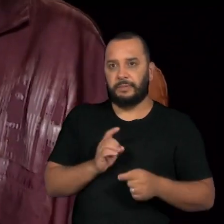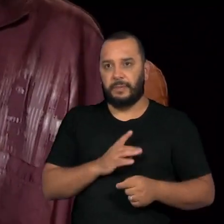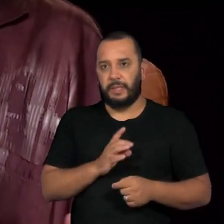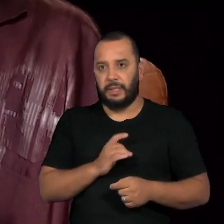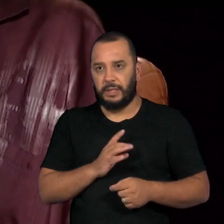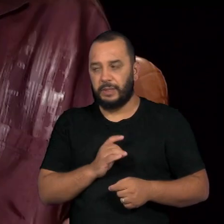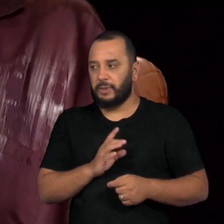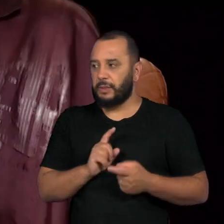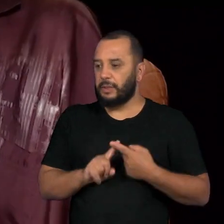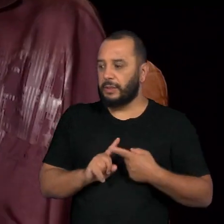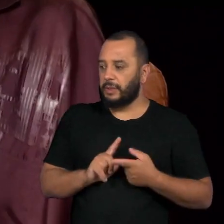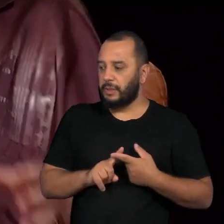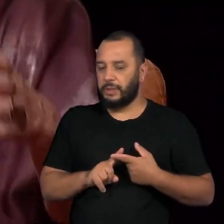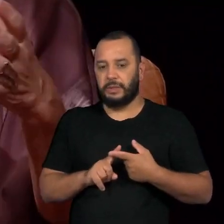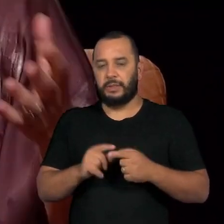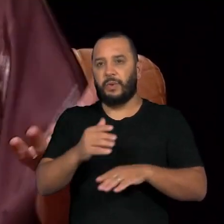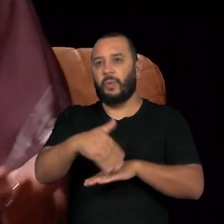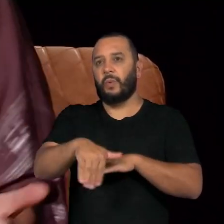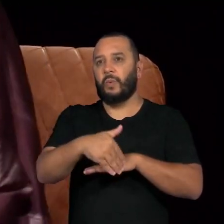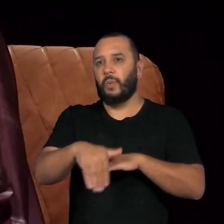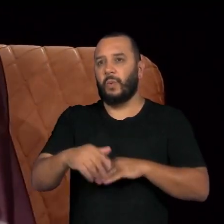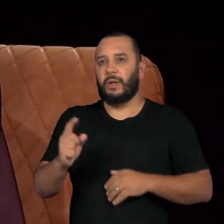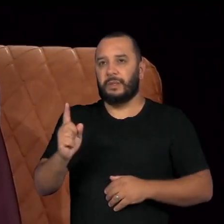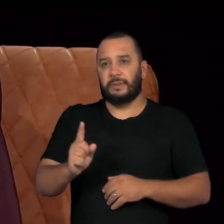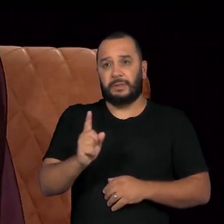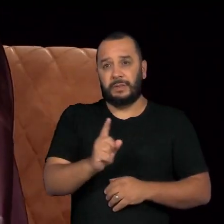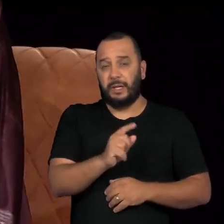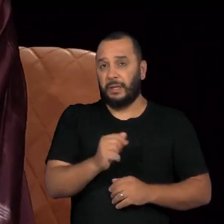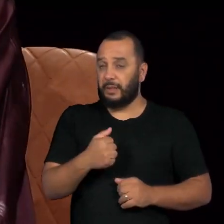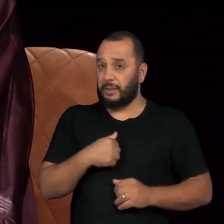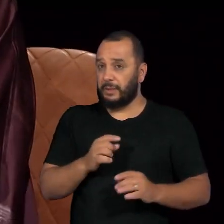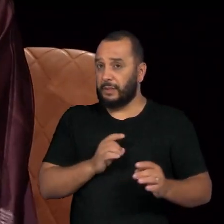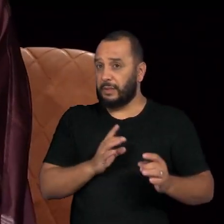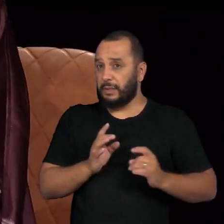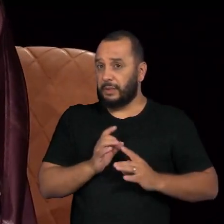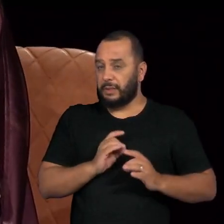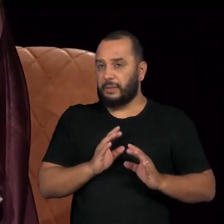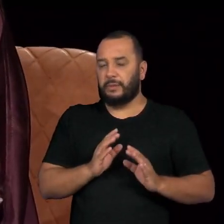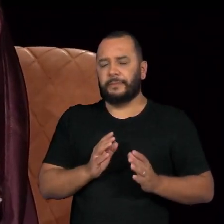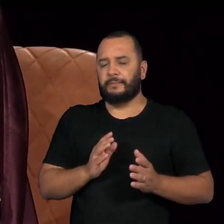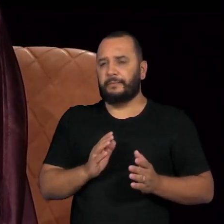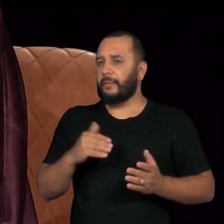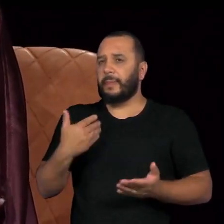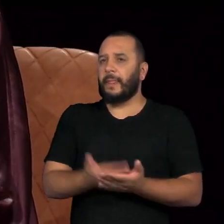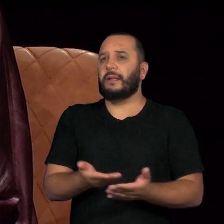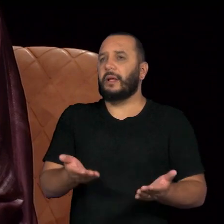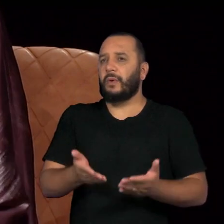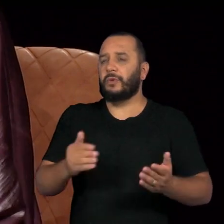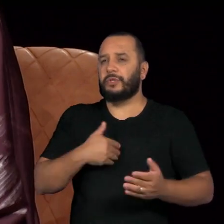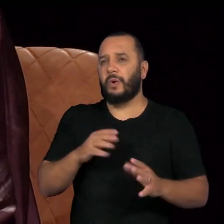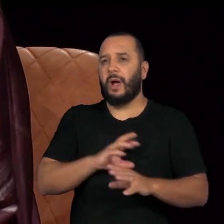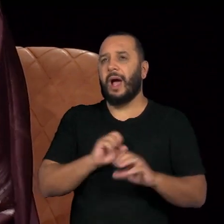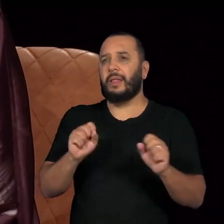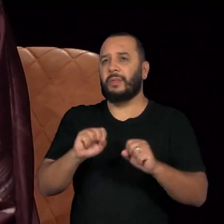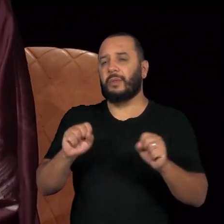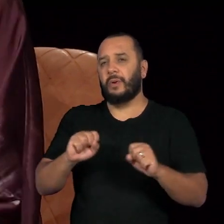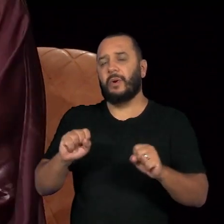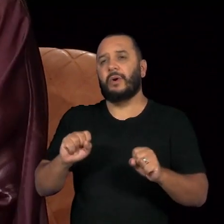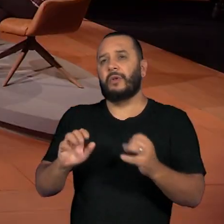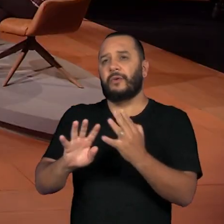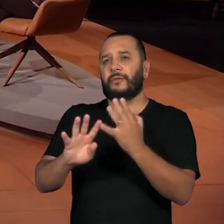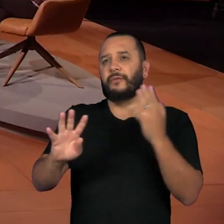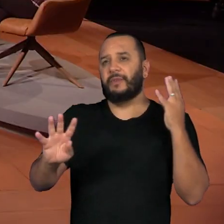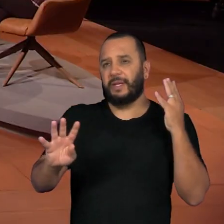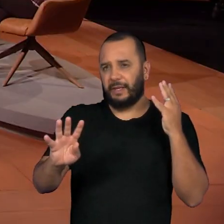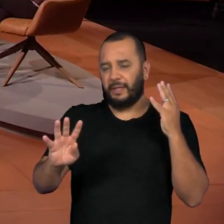rua era... Pra você ter uma ideia, até hoje eu adoro fila de cinema, porque a gente não podia fazer fila, porque